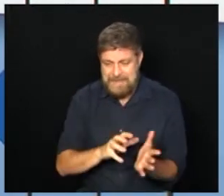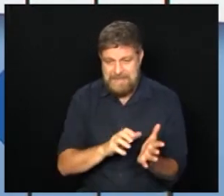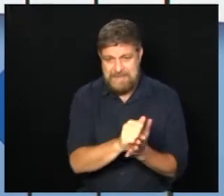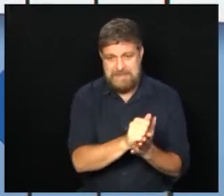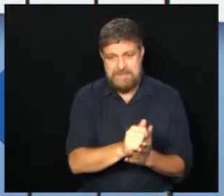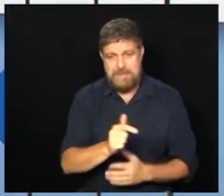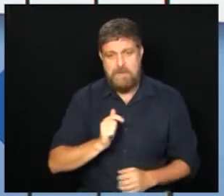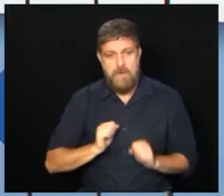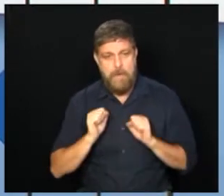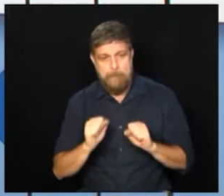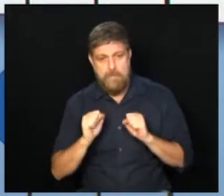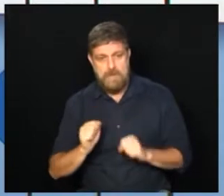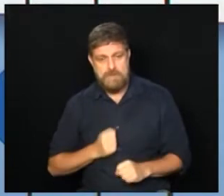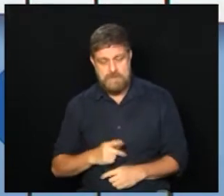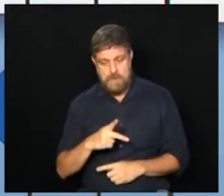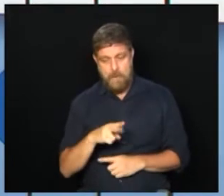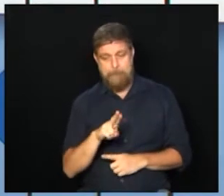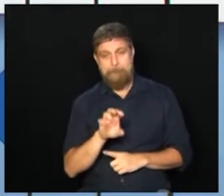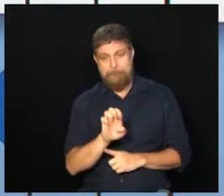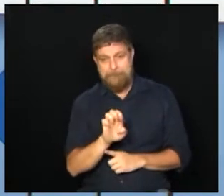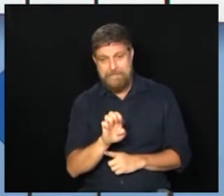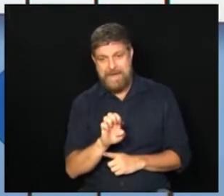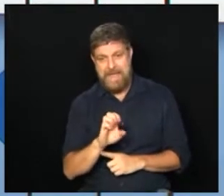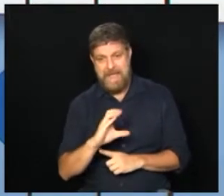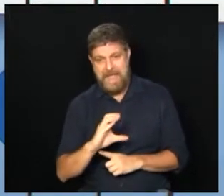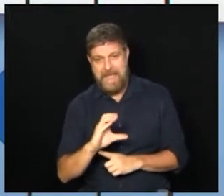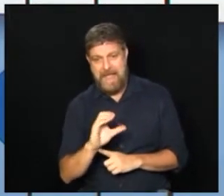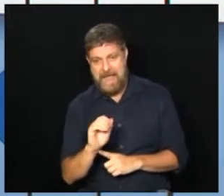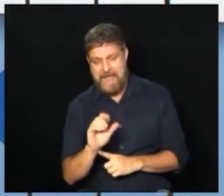no pré-cadastro, tudo junto,